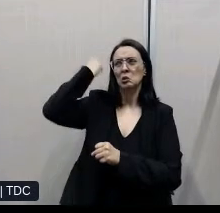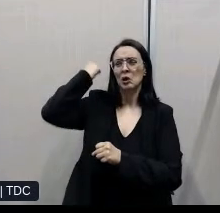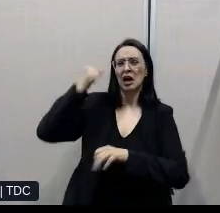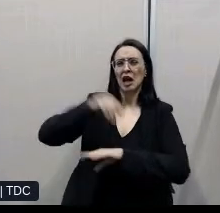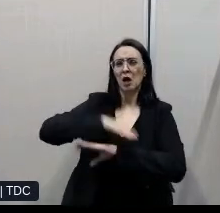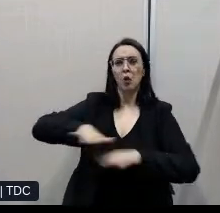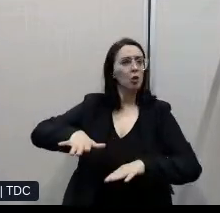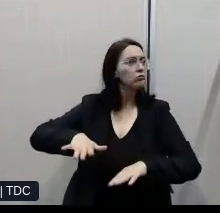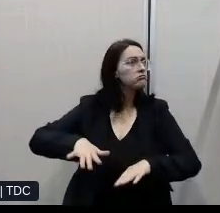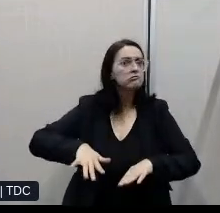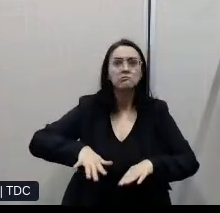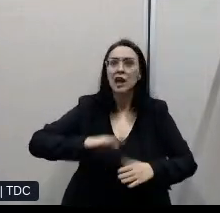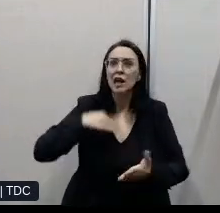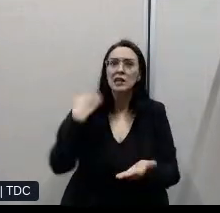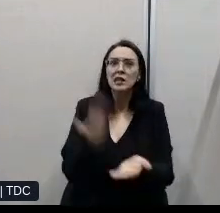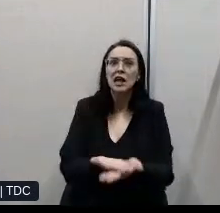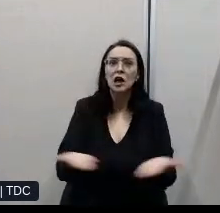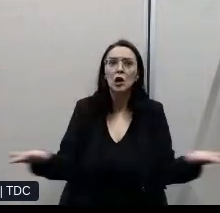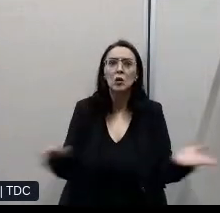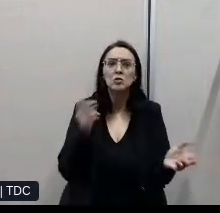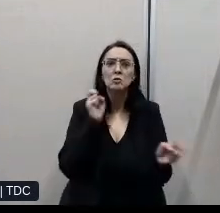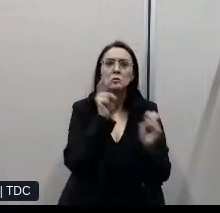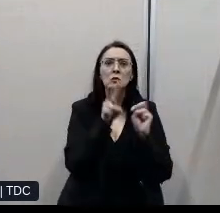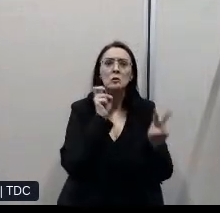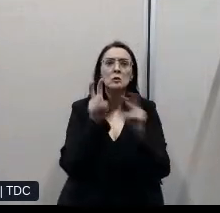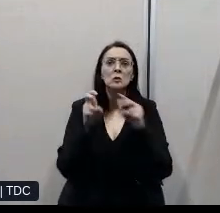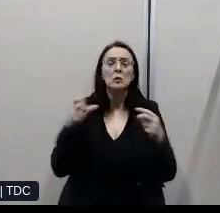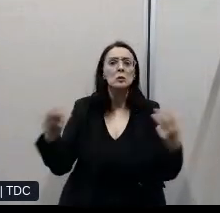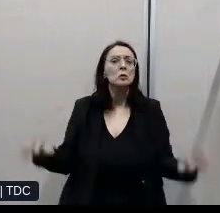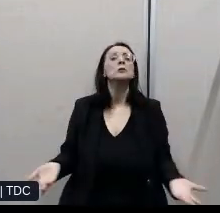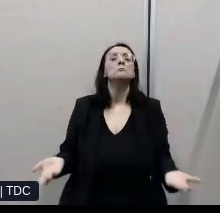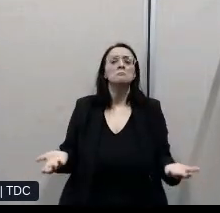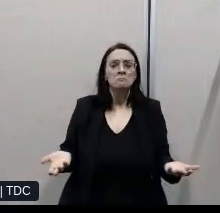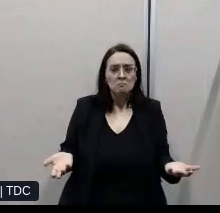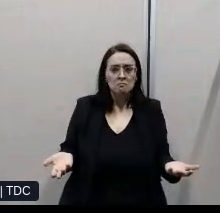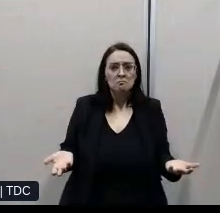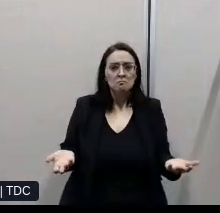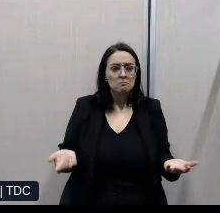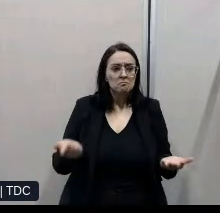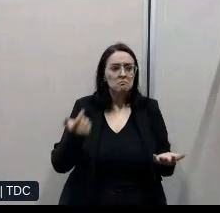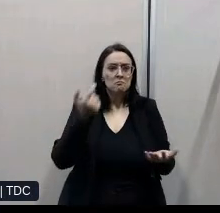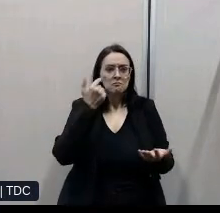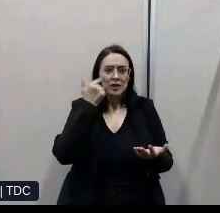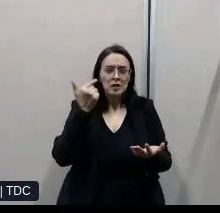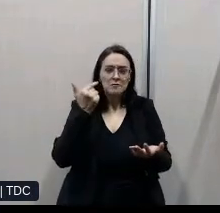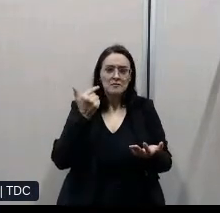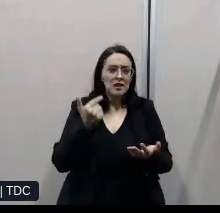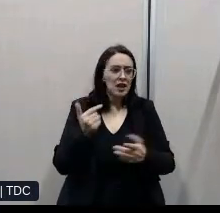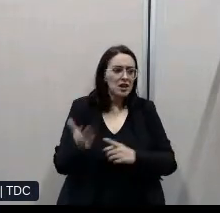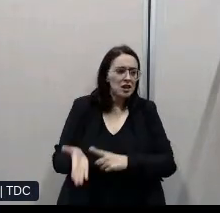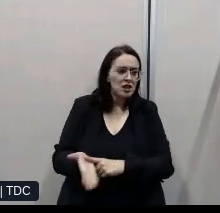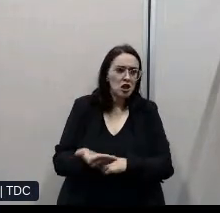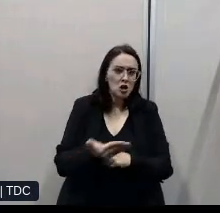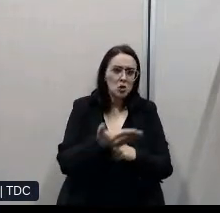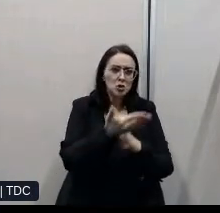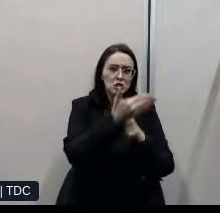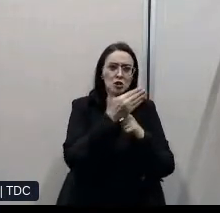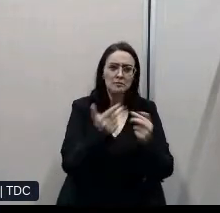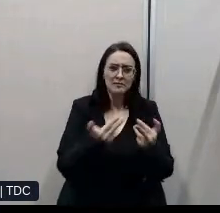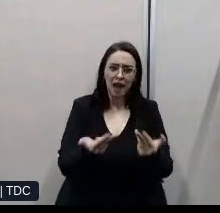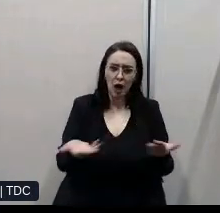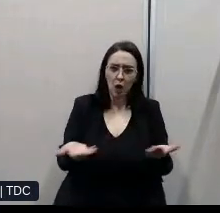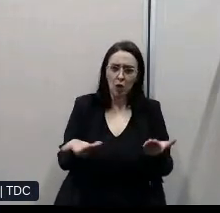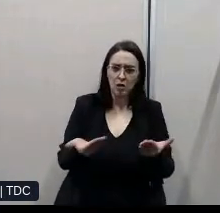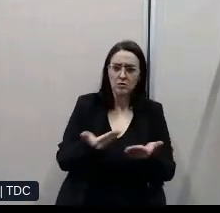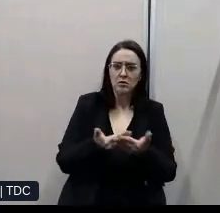certo? Errado. Quando a gente olha para o... Pode ir para o próximo? Quando a gente olha para tecnologias bem recentes, não sei se vocês vão